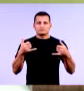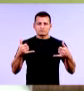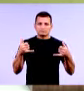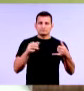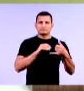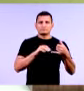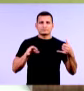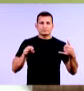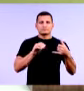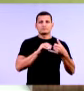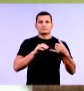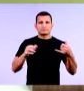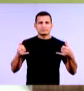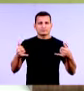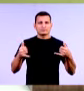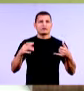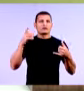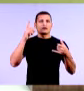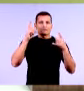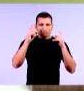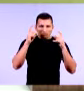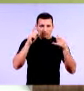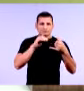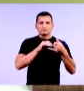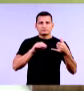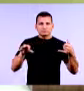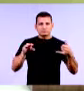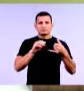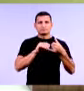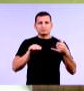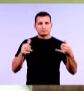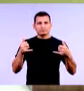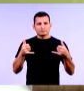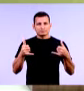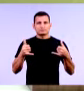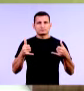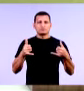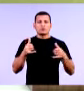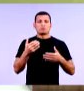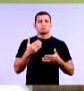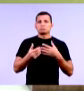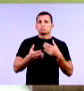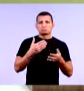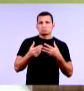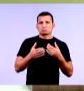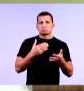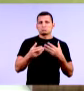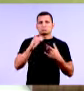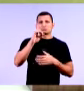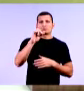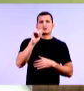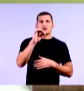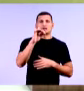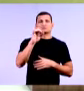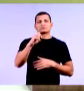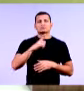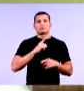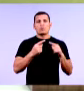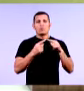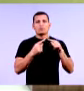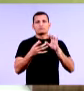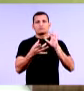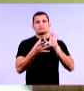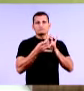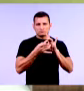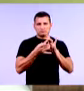um amigo, passar uma foto, enfim, qualquer tipo de dado que seja necessário nesse contexto. Então, muitas vezes,